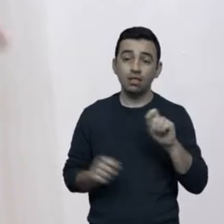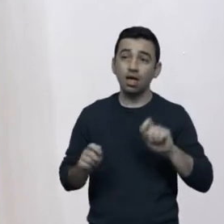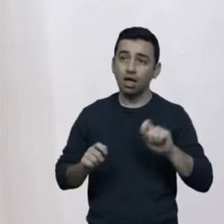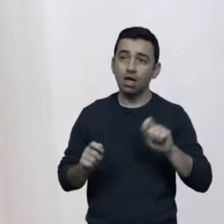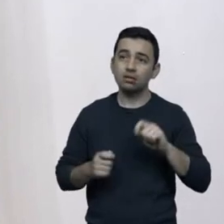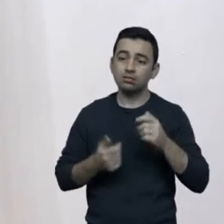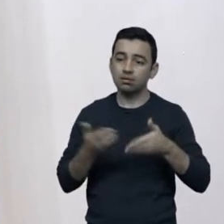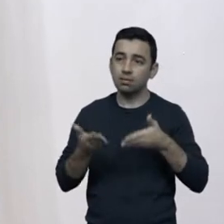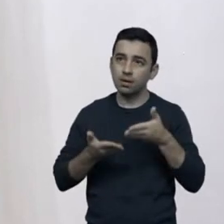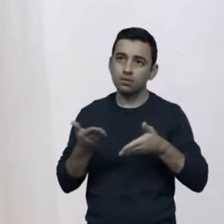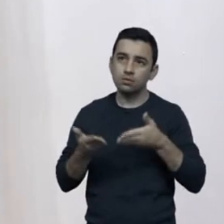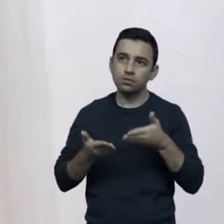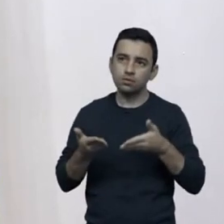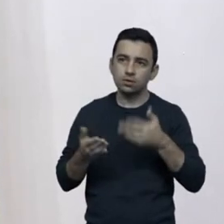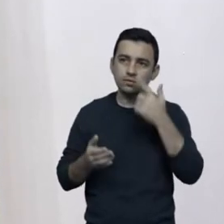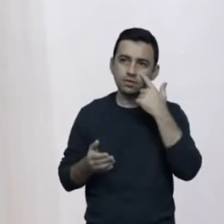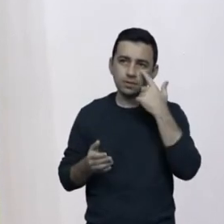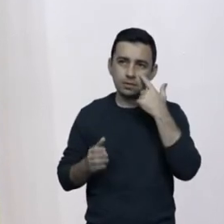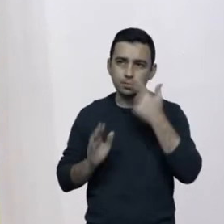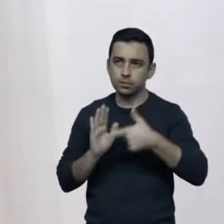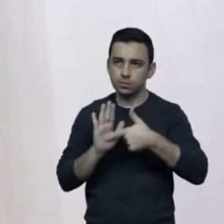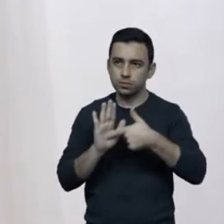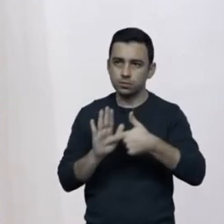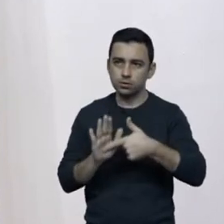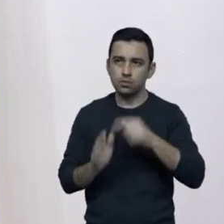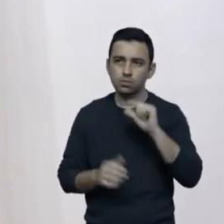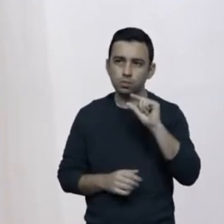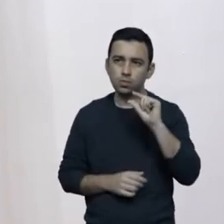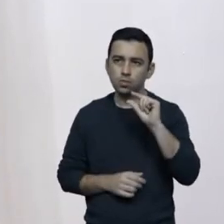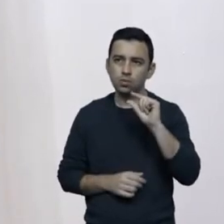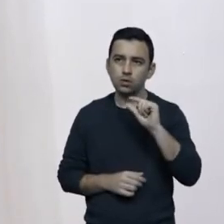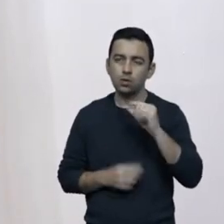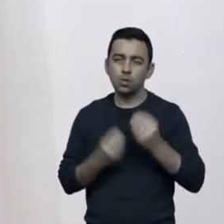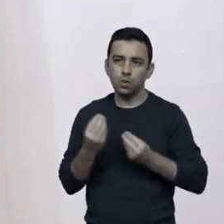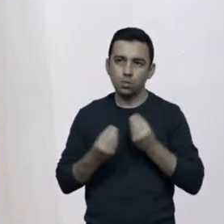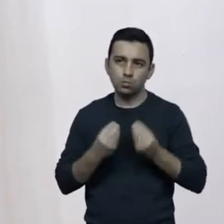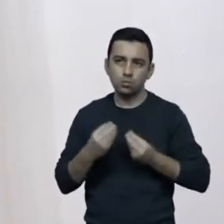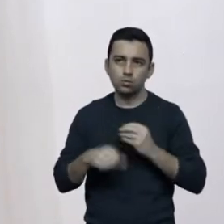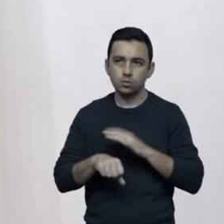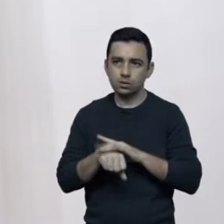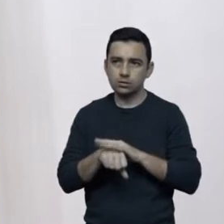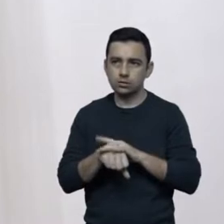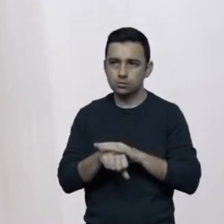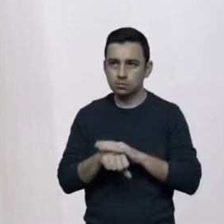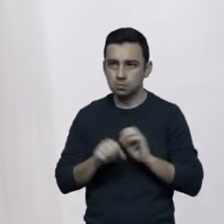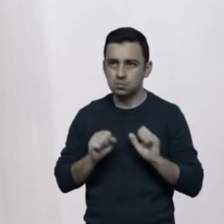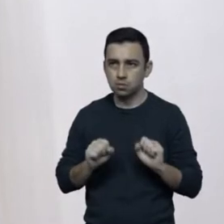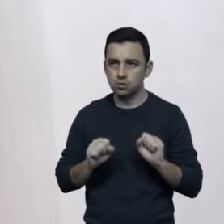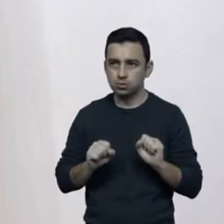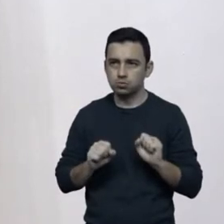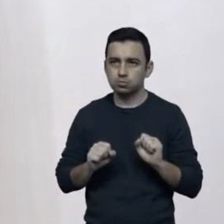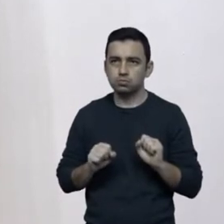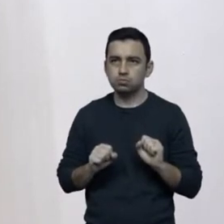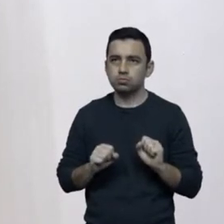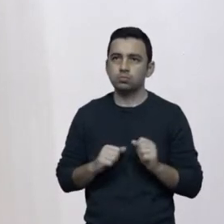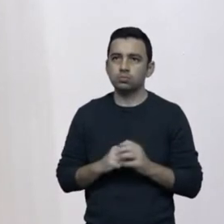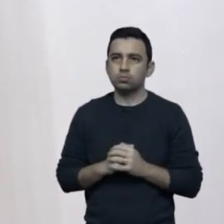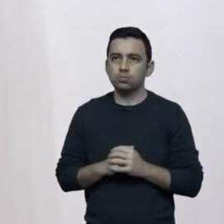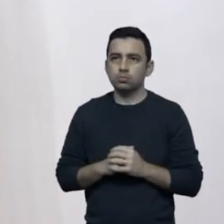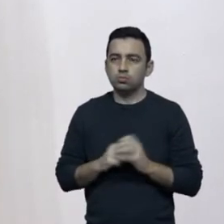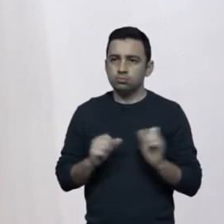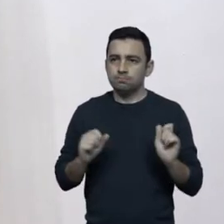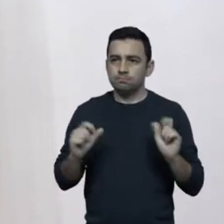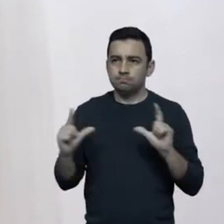gostaria de mostrar um pouquinho, é importante a gente entender um pouquinho a doença. Me permita, senhor presidente, mostrar algumas